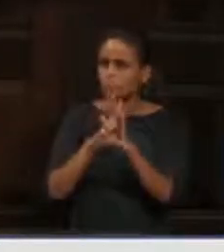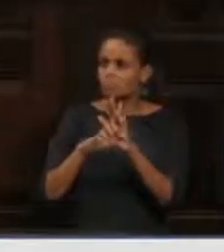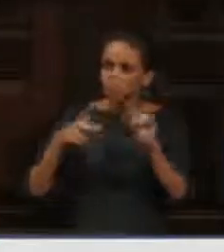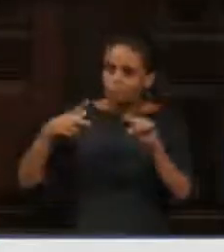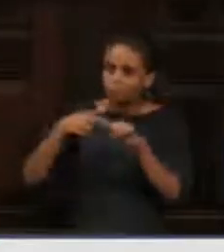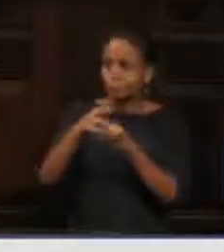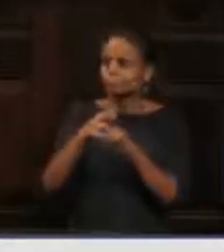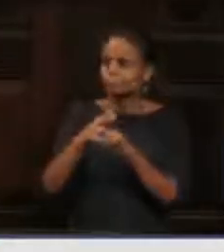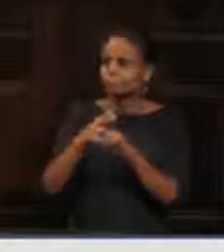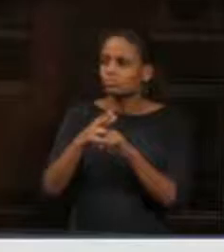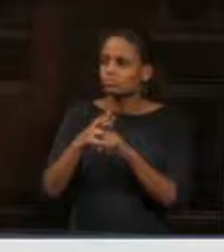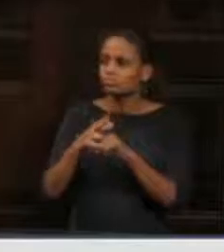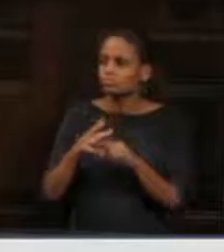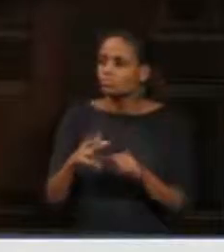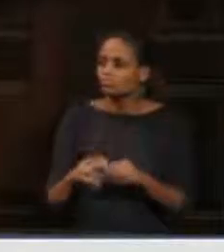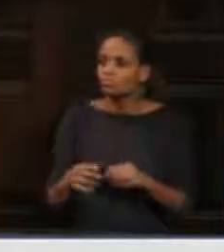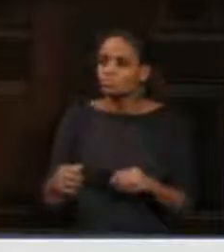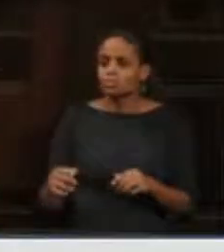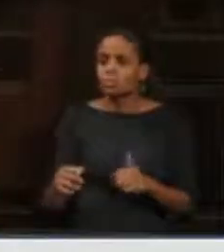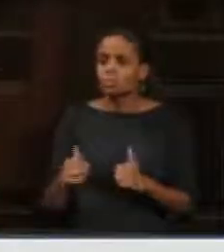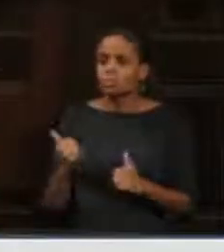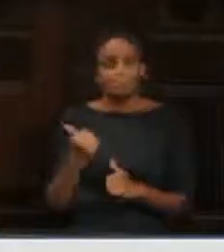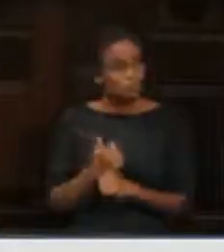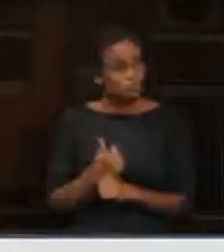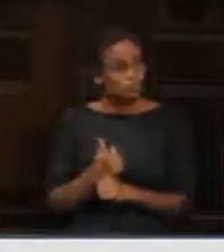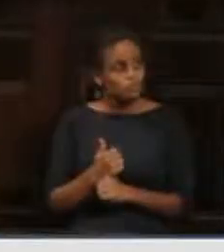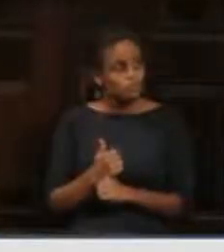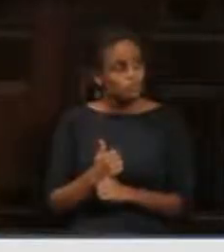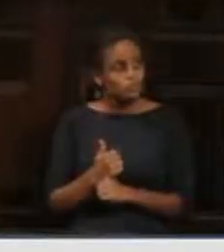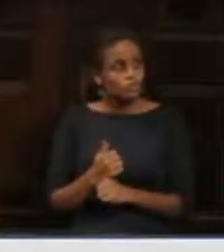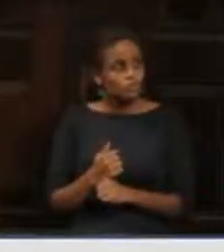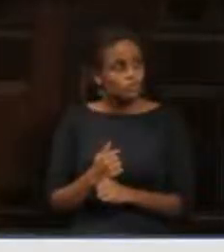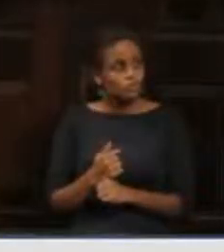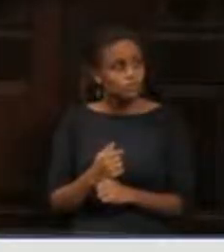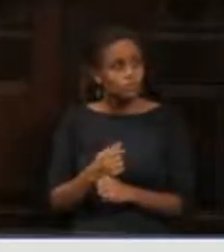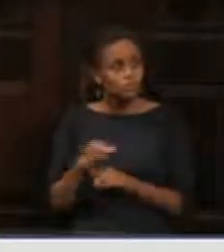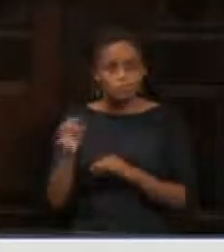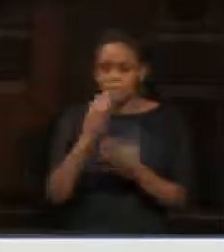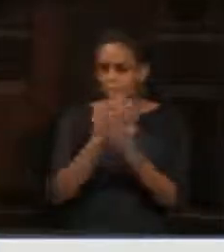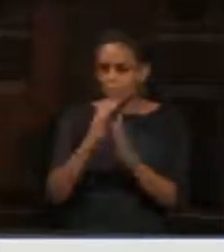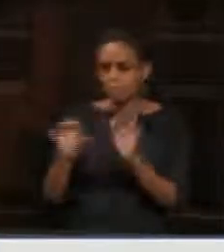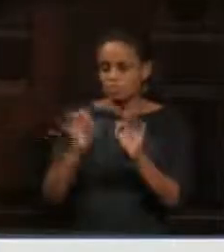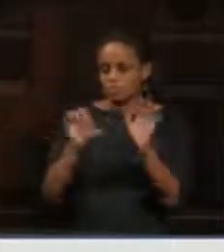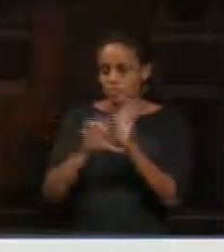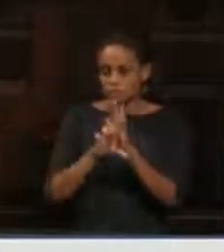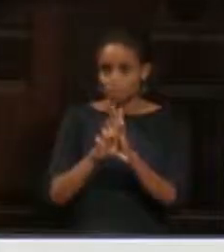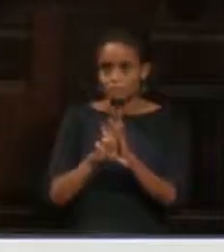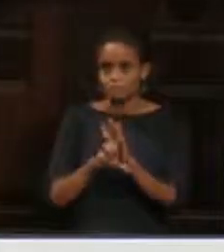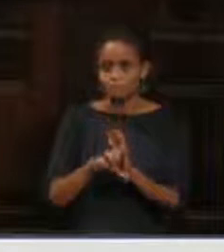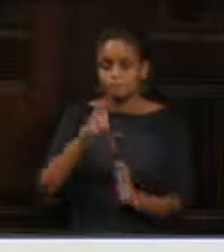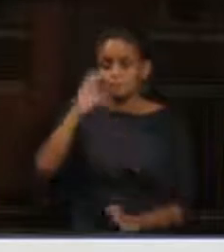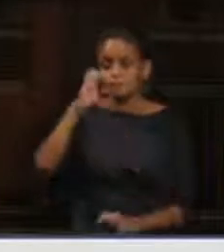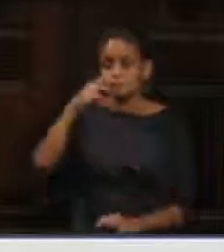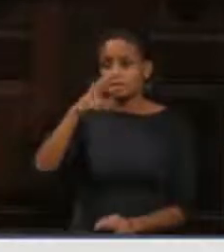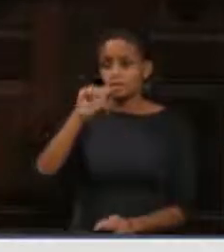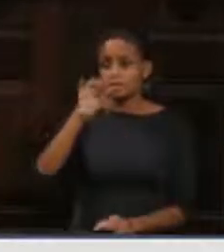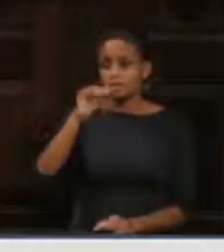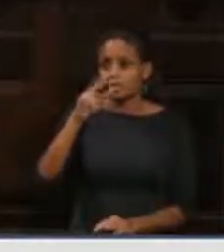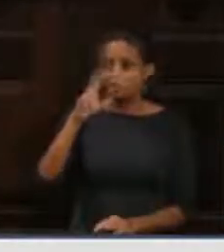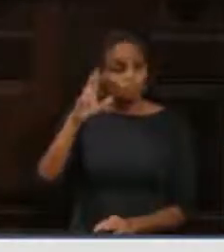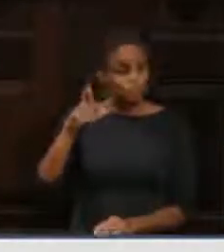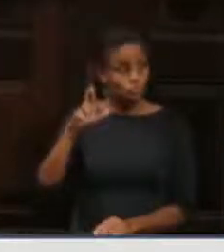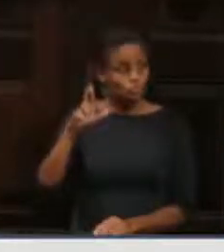A Embratur estimou que com o fim do visto, praticamente US$ 1 bilhão vão